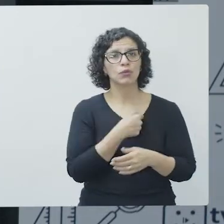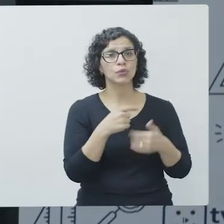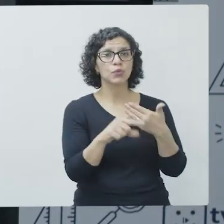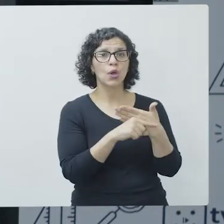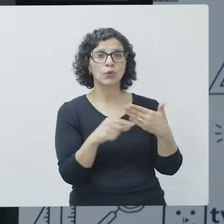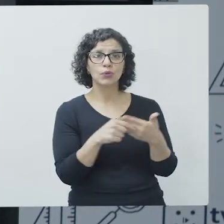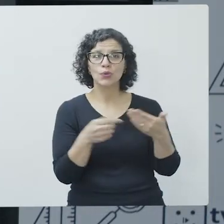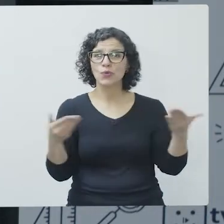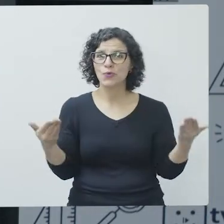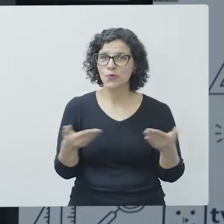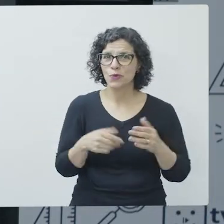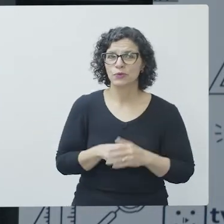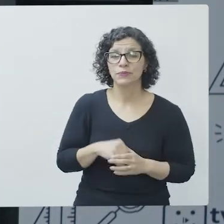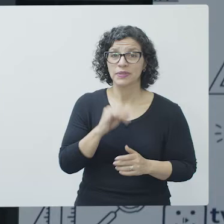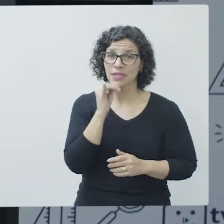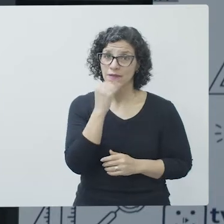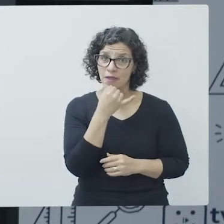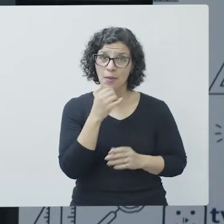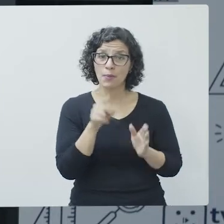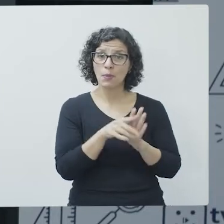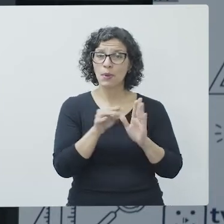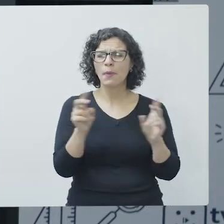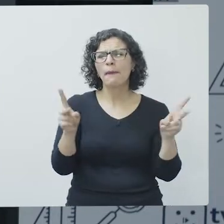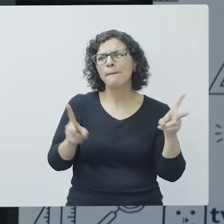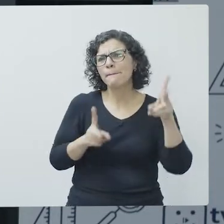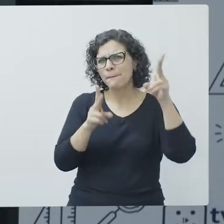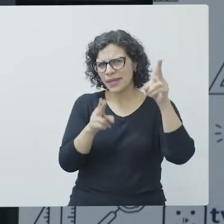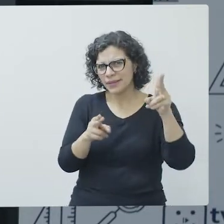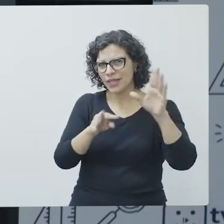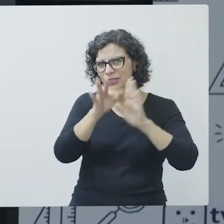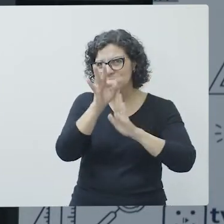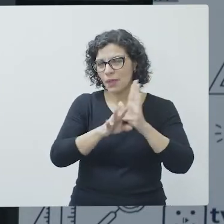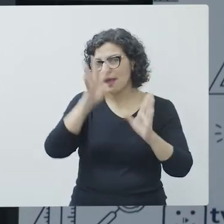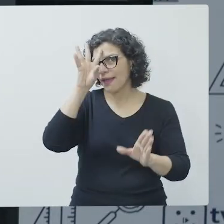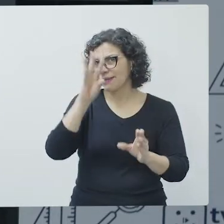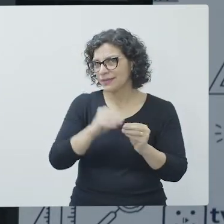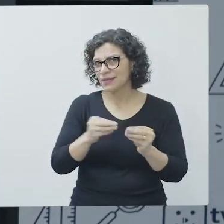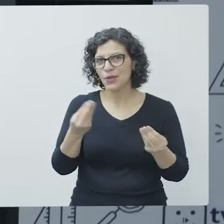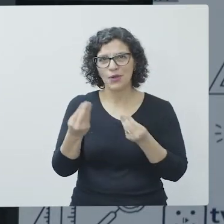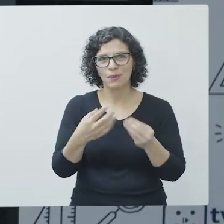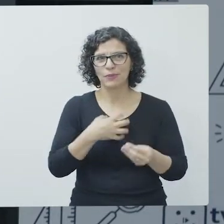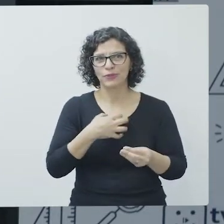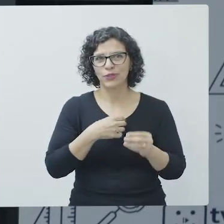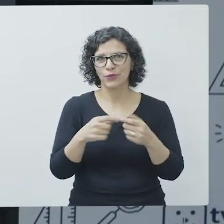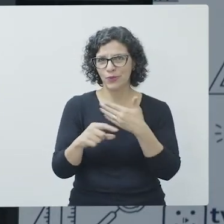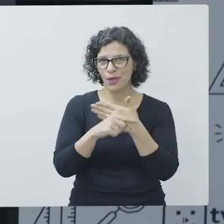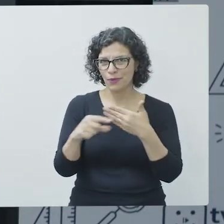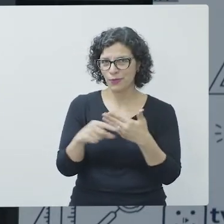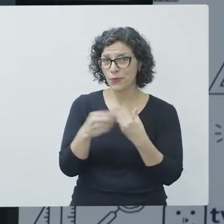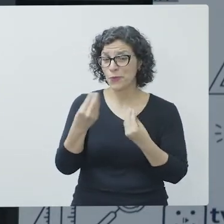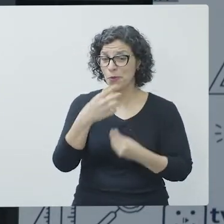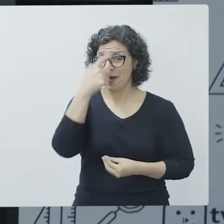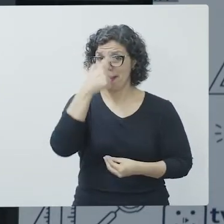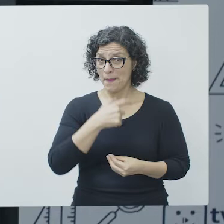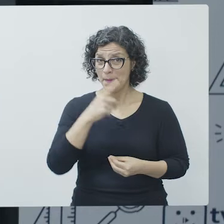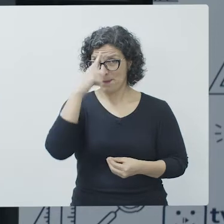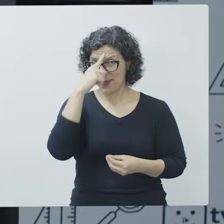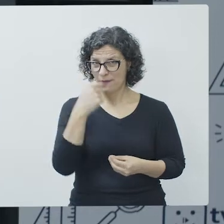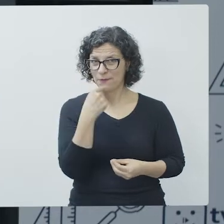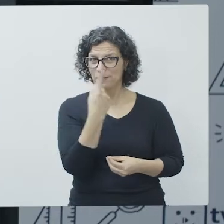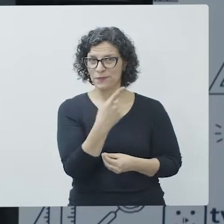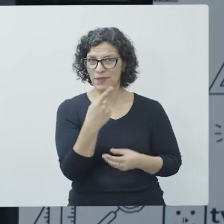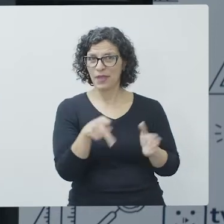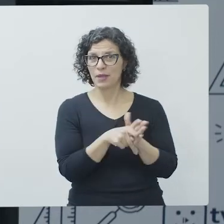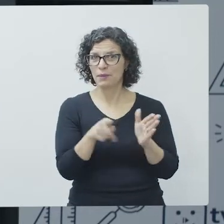autor de hoje. Infelizmente, é apenas um trecho, só para vocês entenderem um pouquinho desse nosso autor, como ele é um